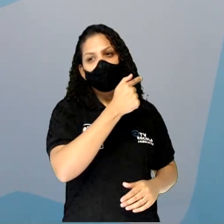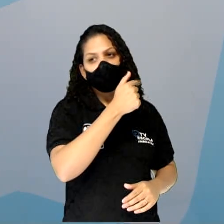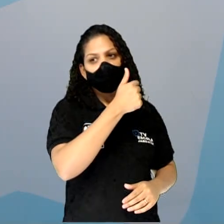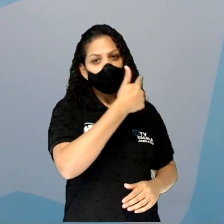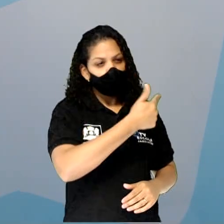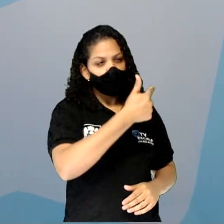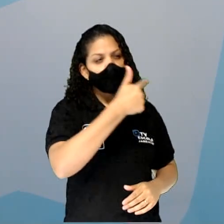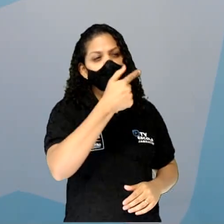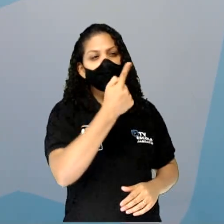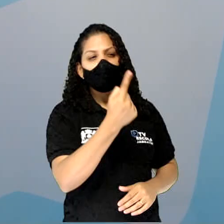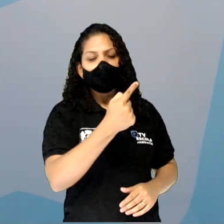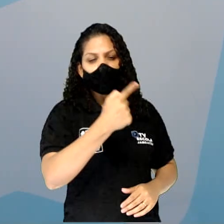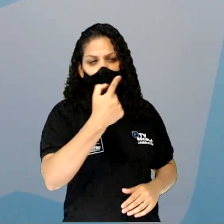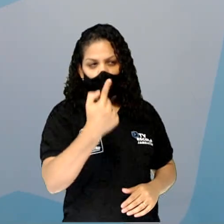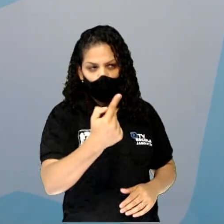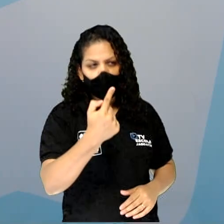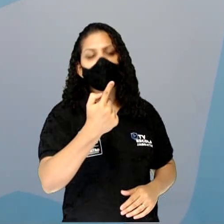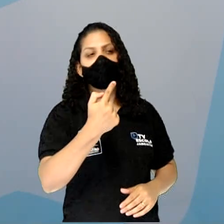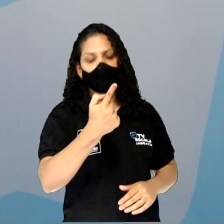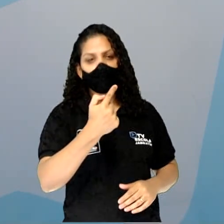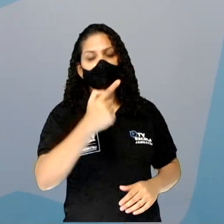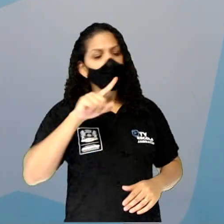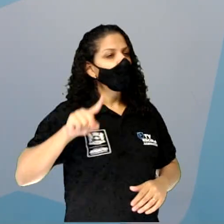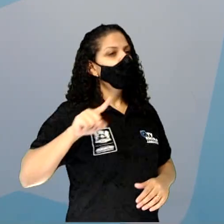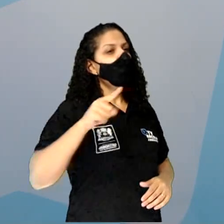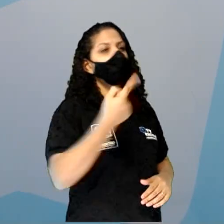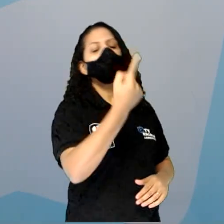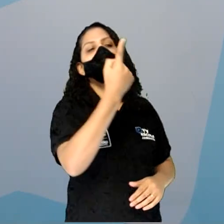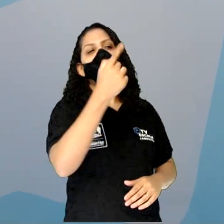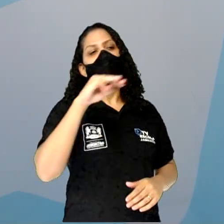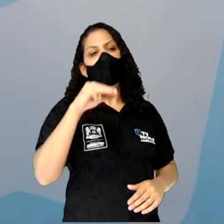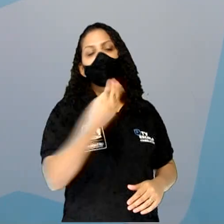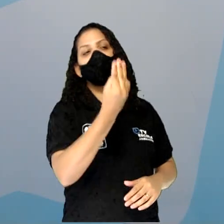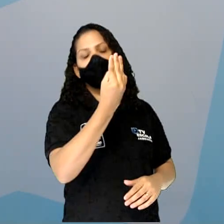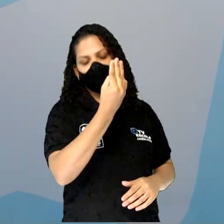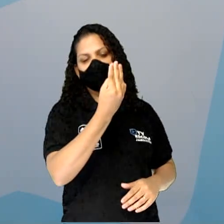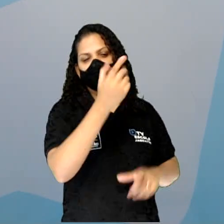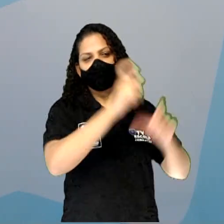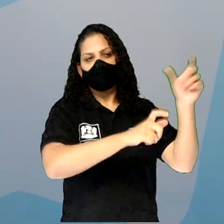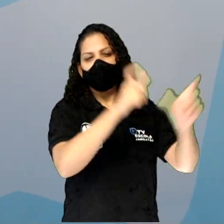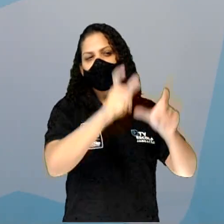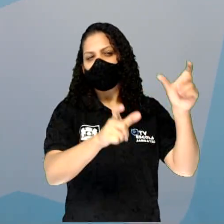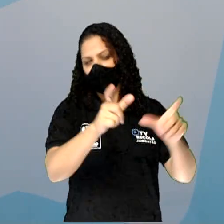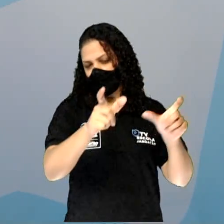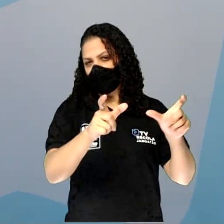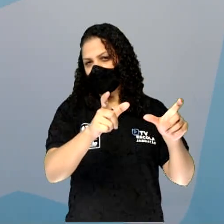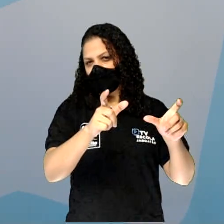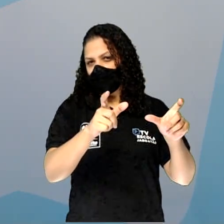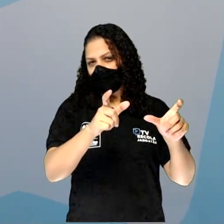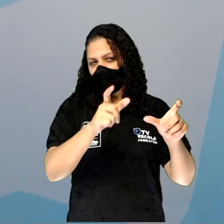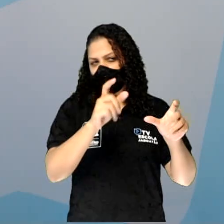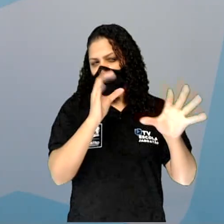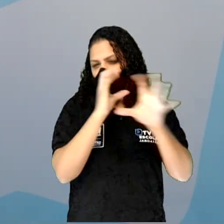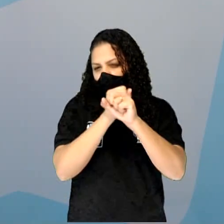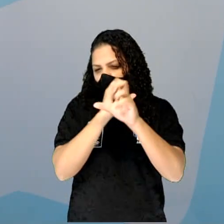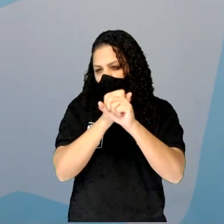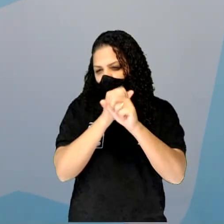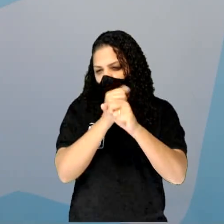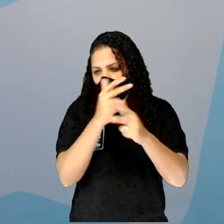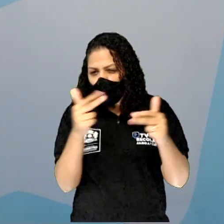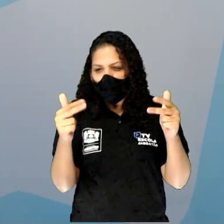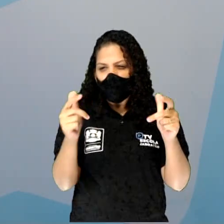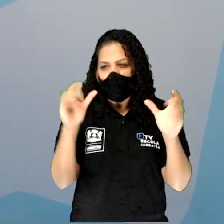habitantes. Se eu fizer aqui uma matemática um pouco mais rápida aqui, nós vamos ter